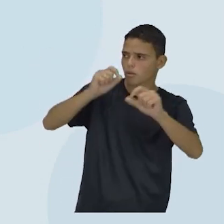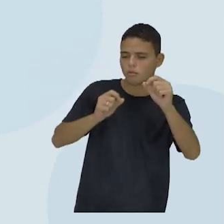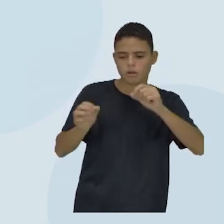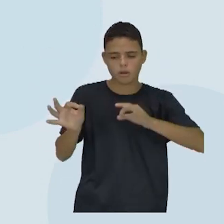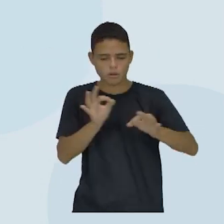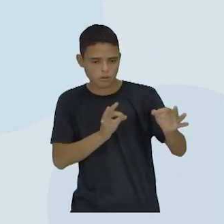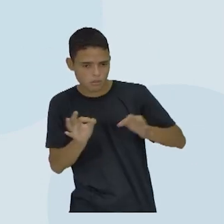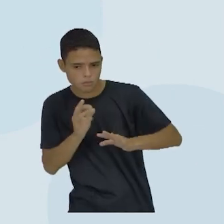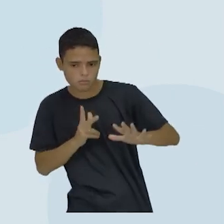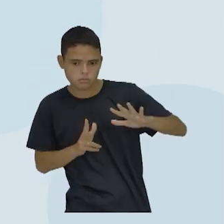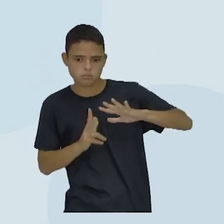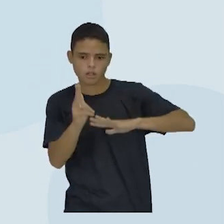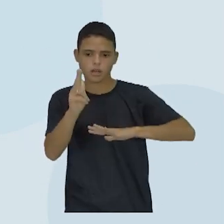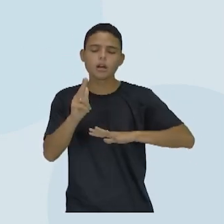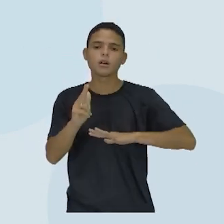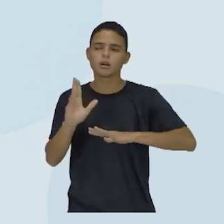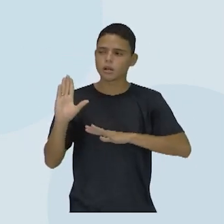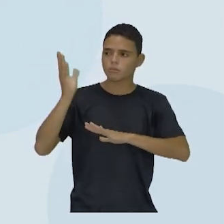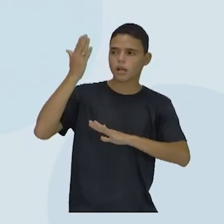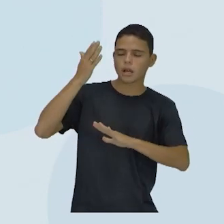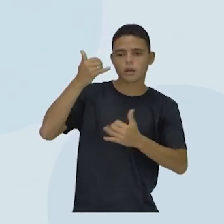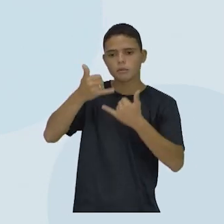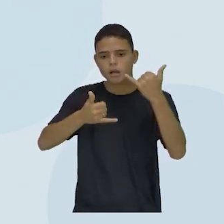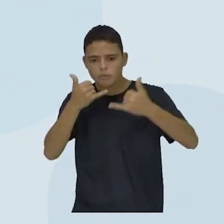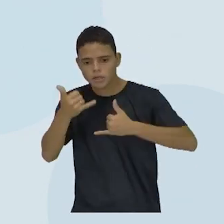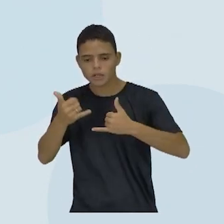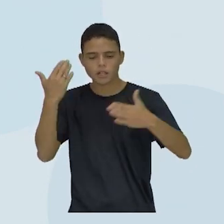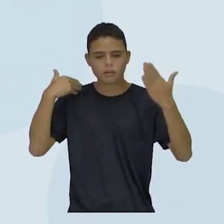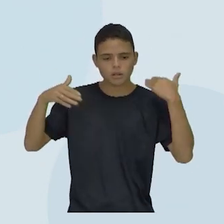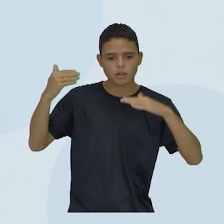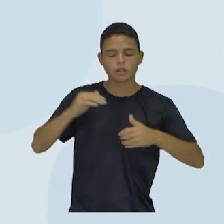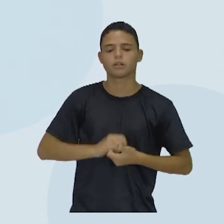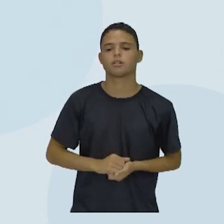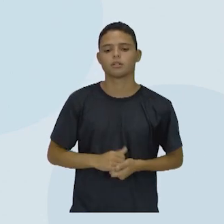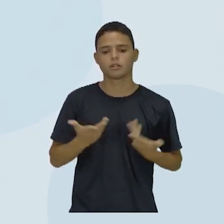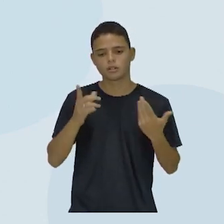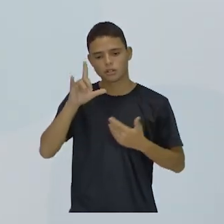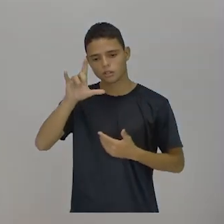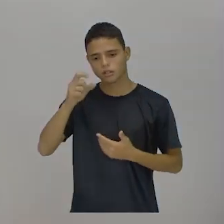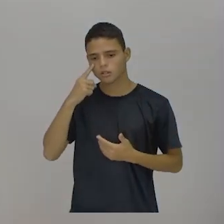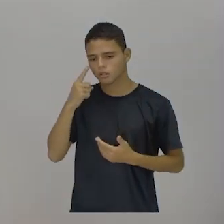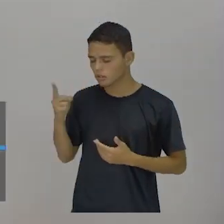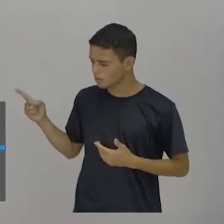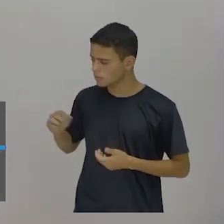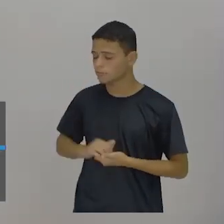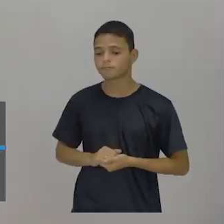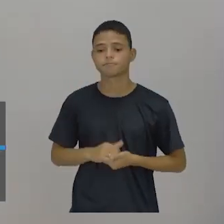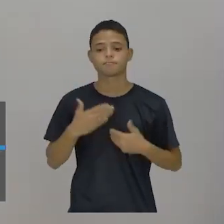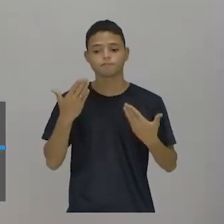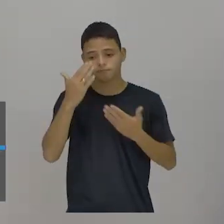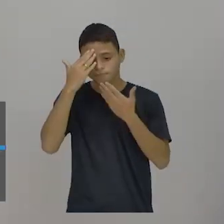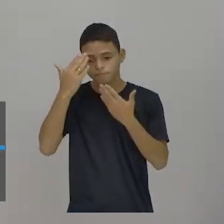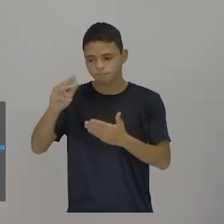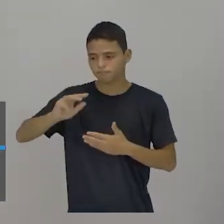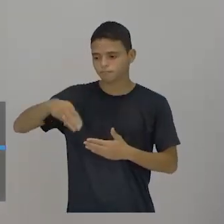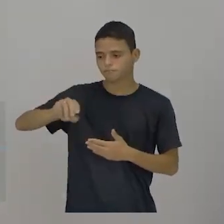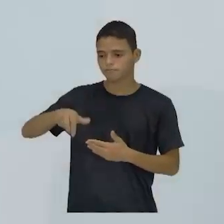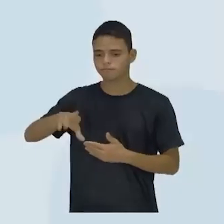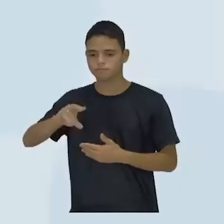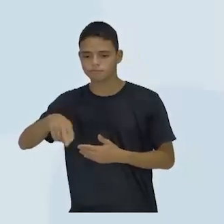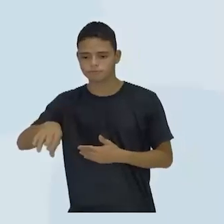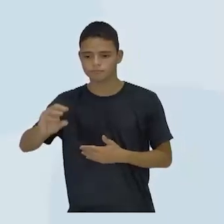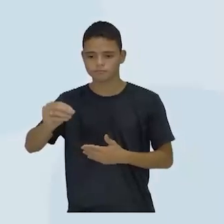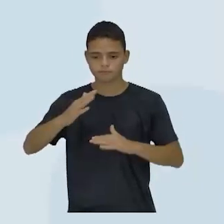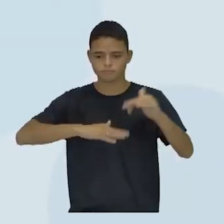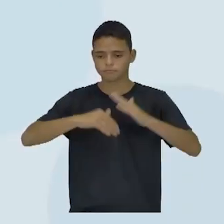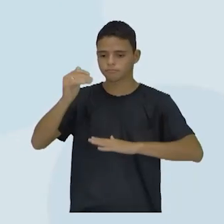para a ficção, para entretenimento, para o lazer, tá? Então, essa foi a nossa aula. Muito obrigada, professor Mauro. As habilidades na tela aí